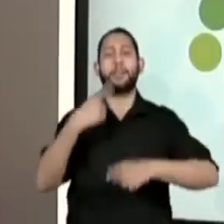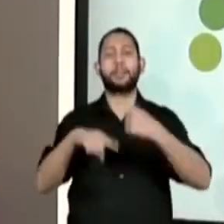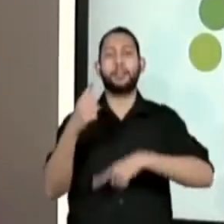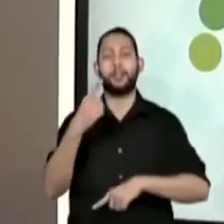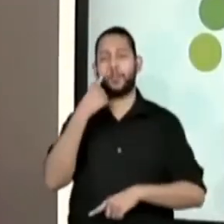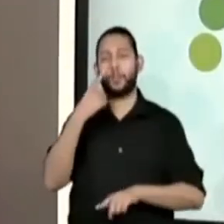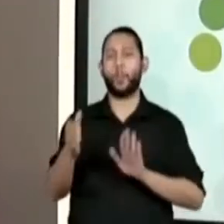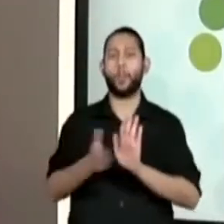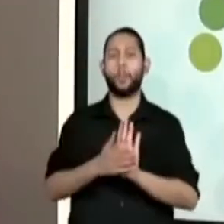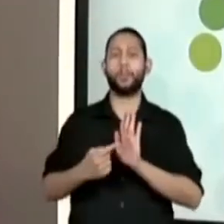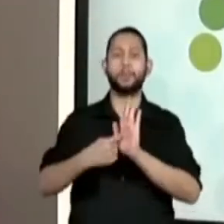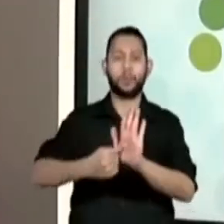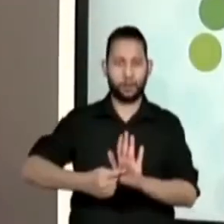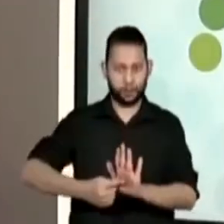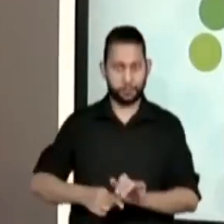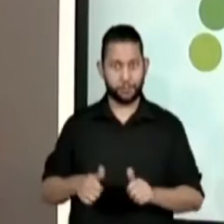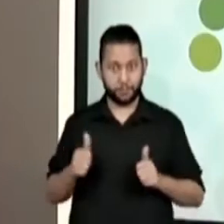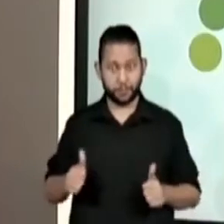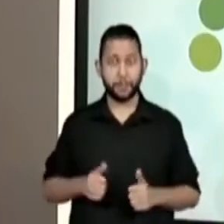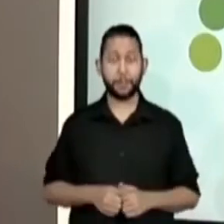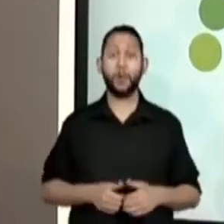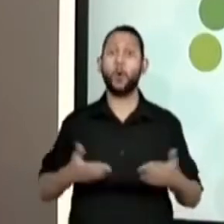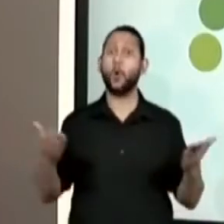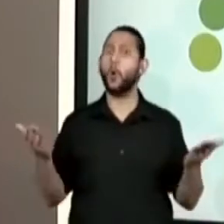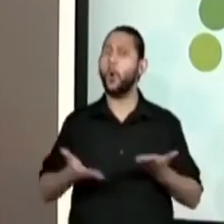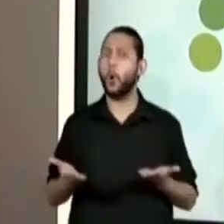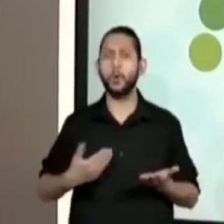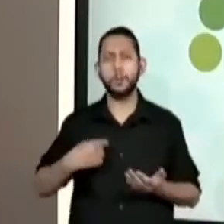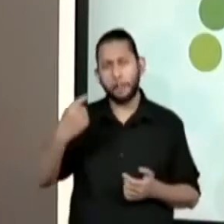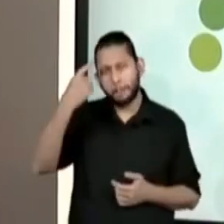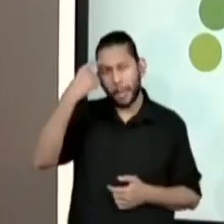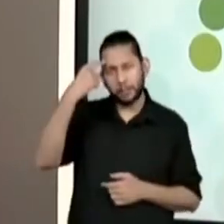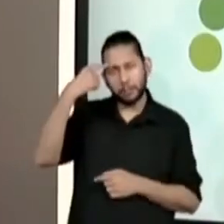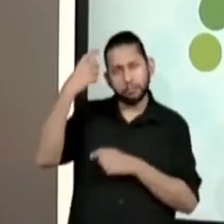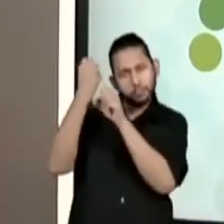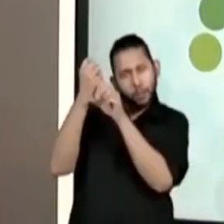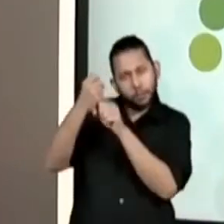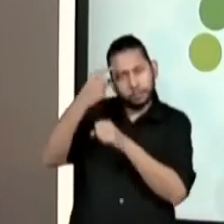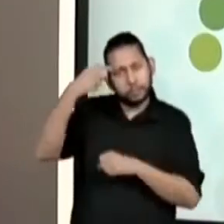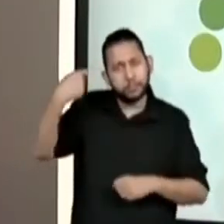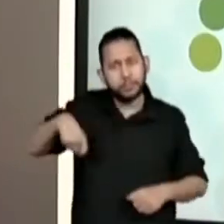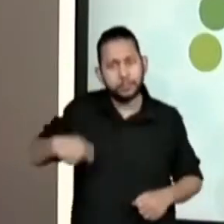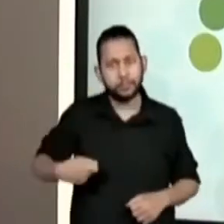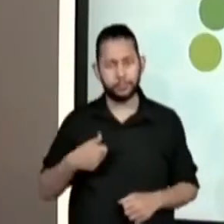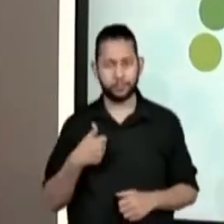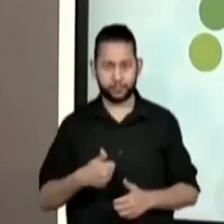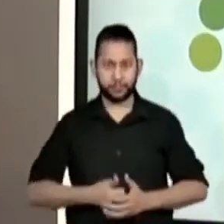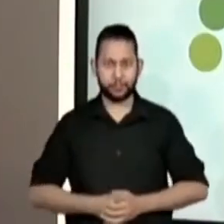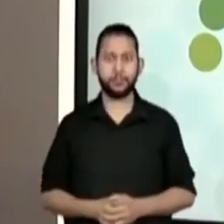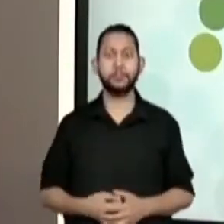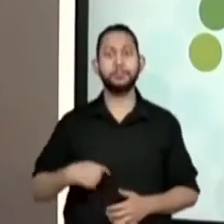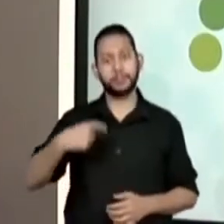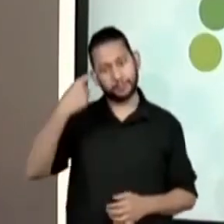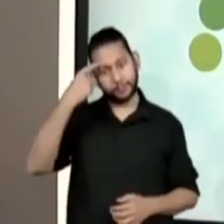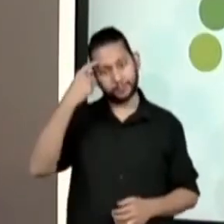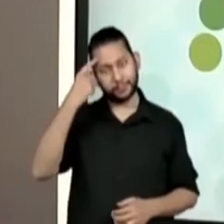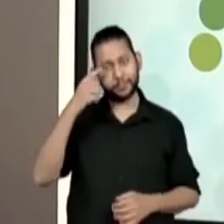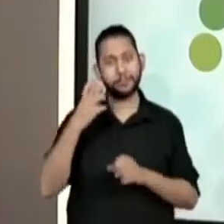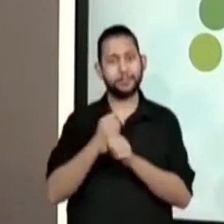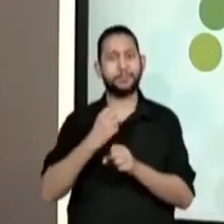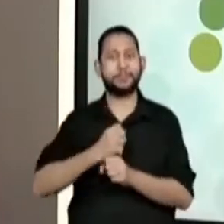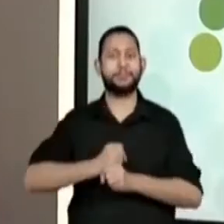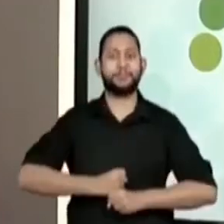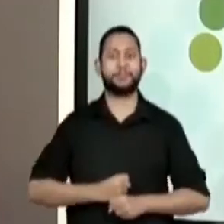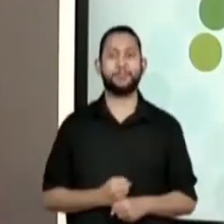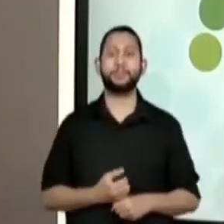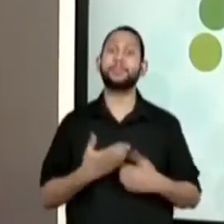print a gente já vê atividade conversa Hoje vai ter bastante cálculo mental também tá bom então eu tô numa aciona eu calculador de você